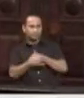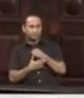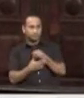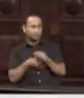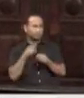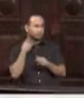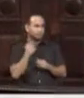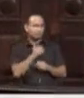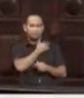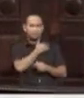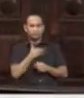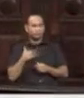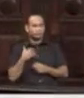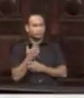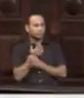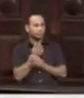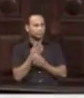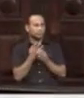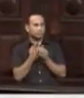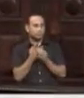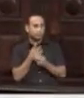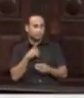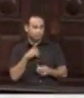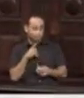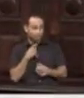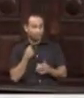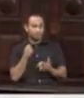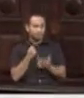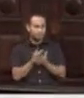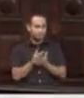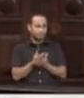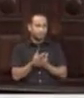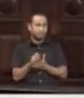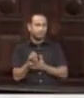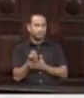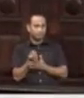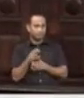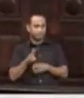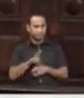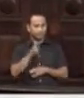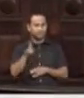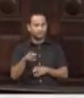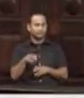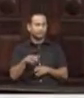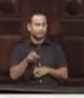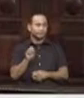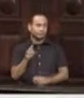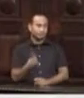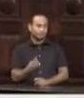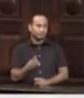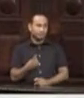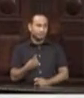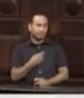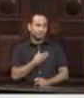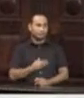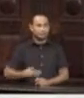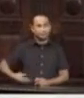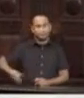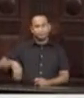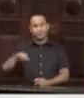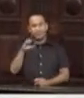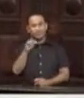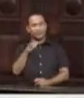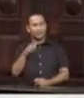fazem parte do esquema de lavagem de dinheiro desenvolvido pelo ex-governador Sérgio Cabral, que, por um lado,